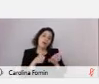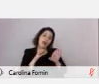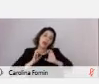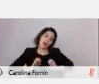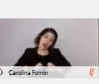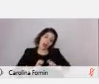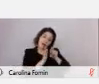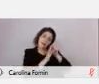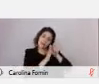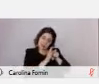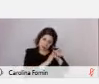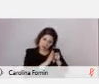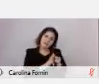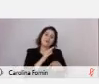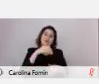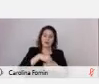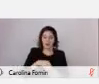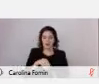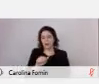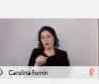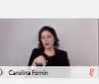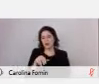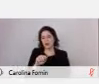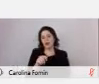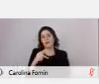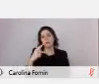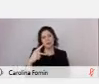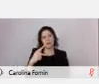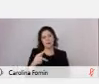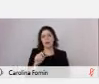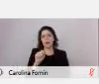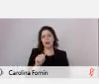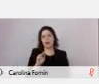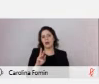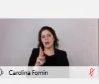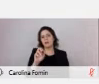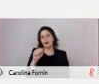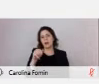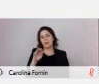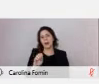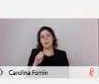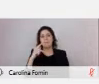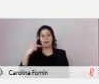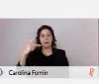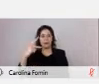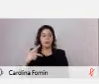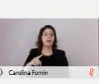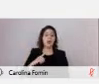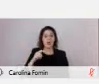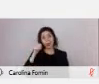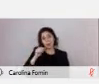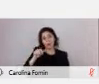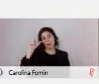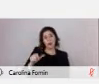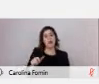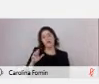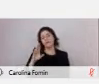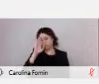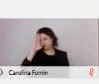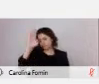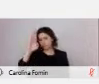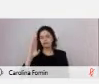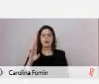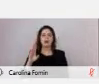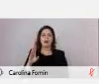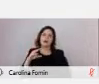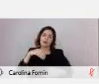da ANAP e da Abramed, diretora jurídica da Sociedade Beneficente Israelita Brasileira Albert Einstein.